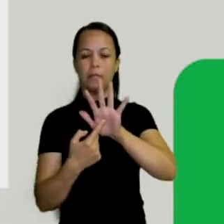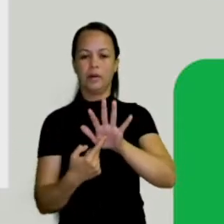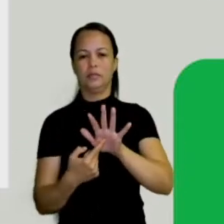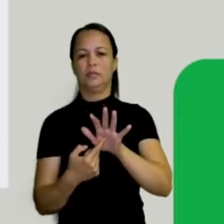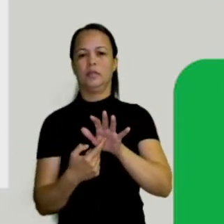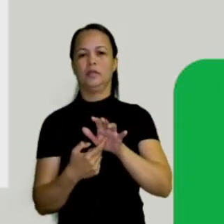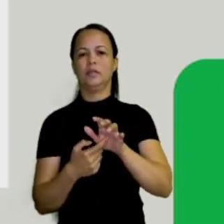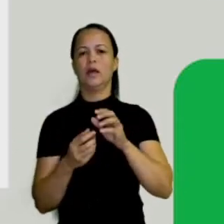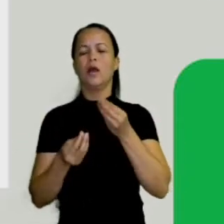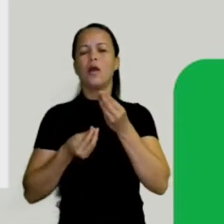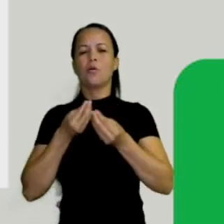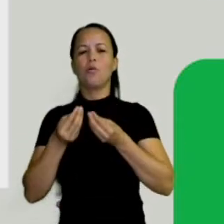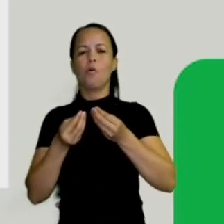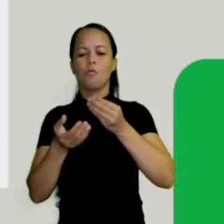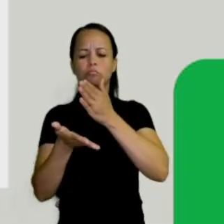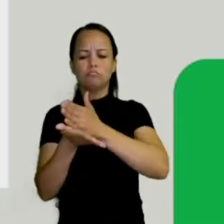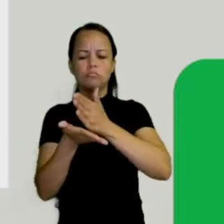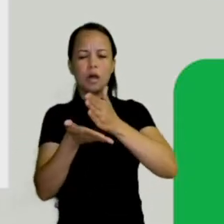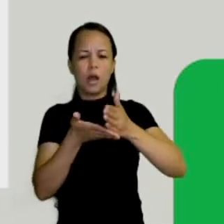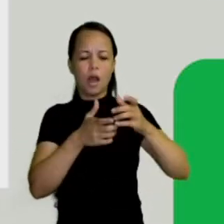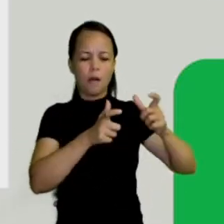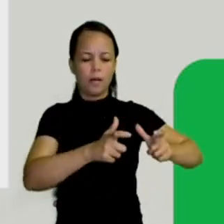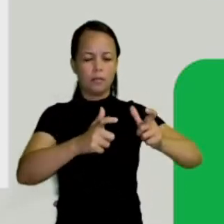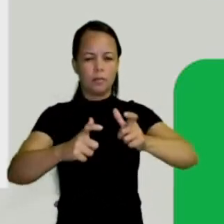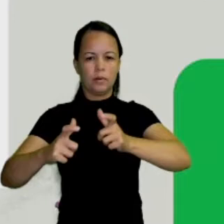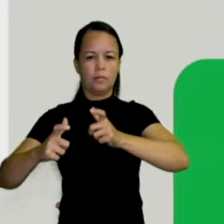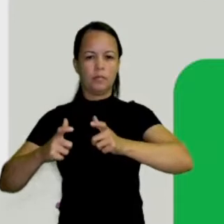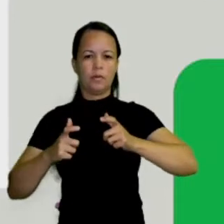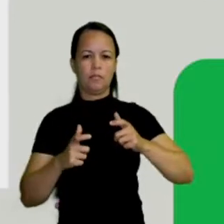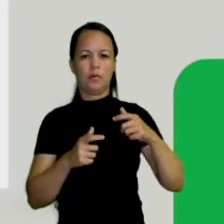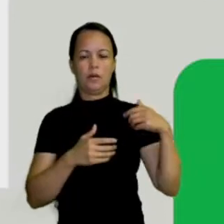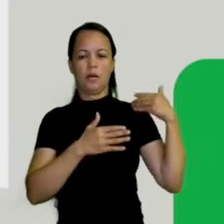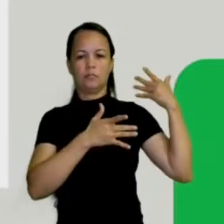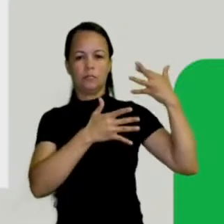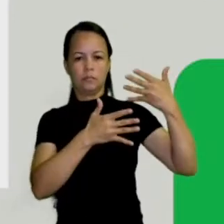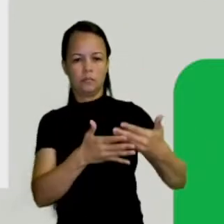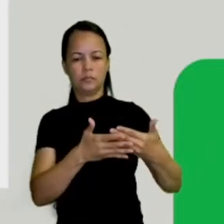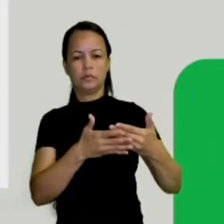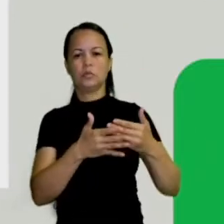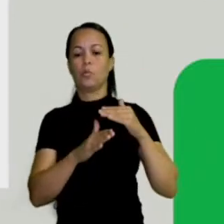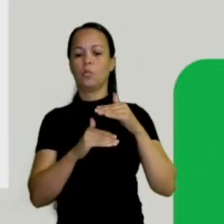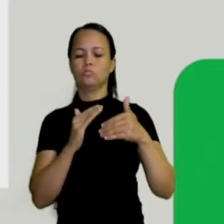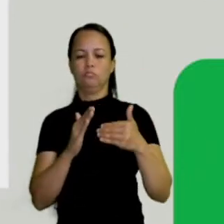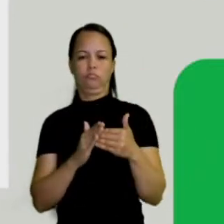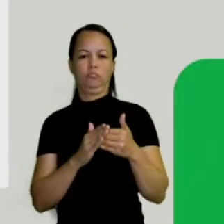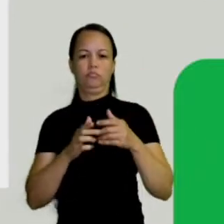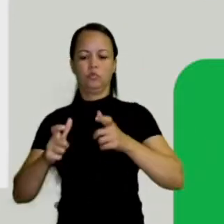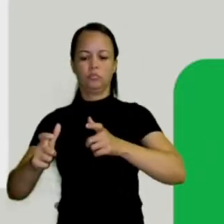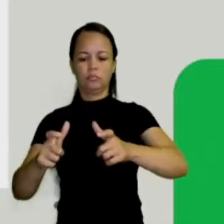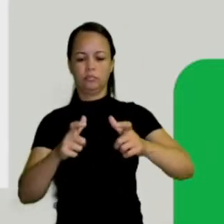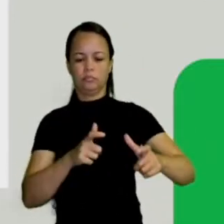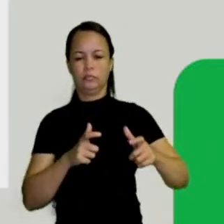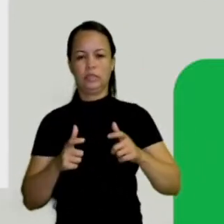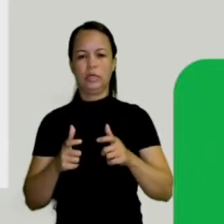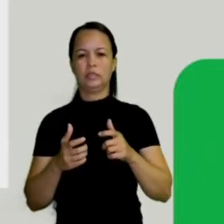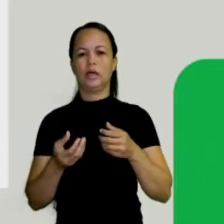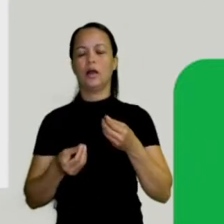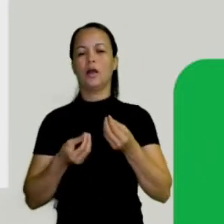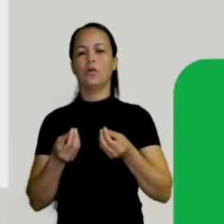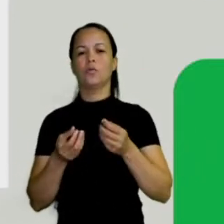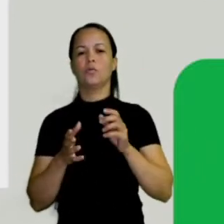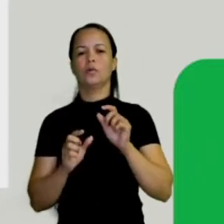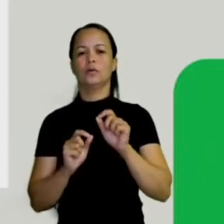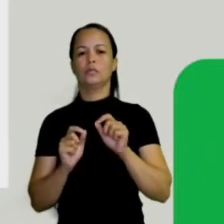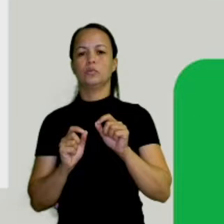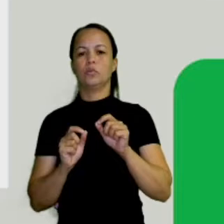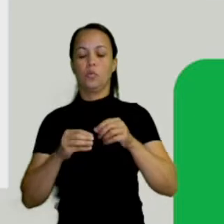aí como foi dividido ao passar do tempo todo o território. A gente vai denominar e colocar